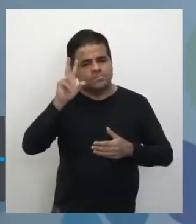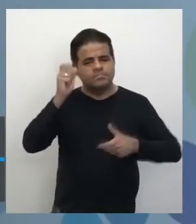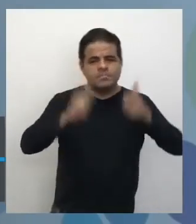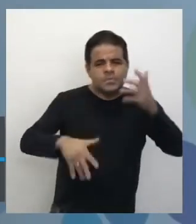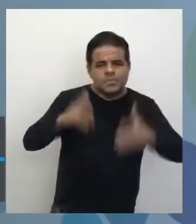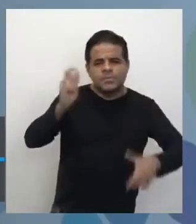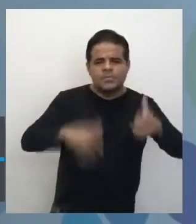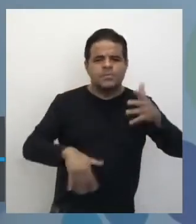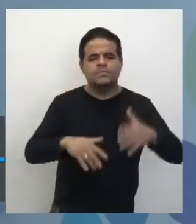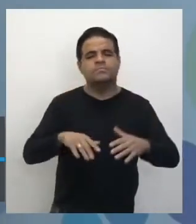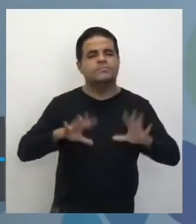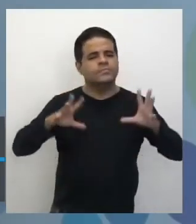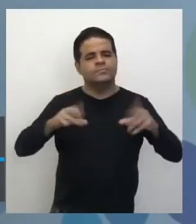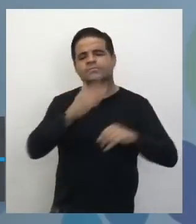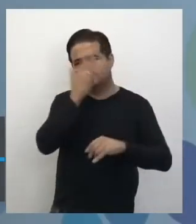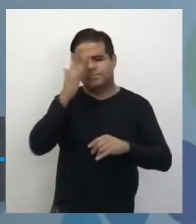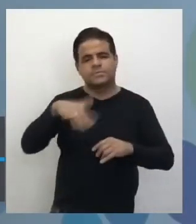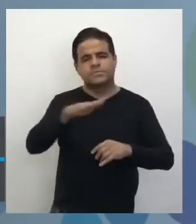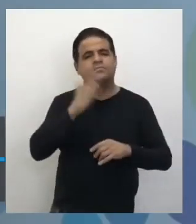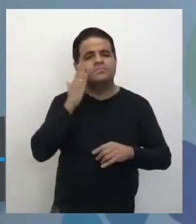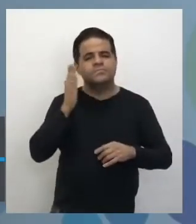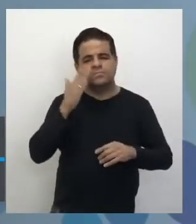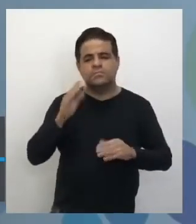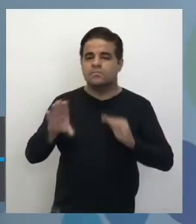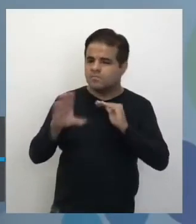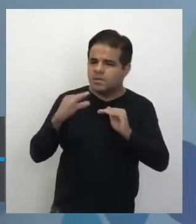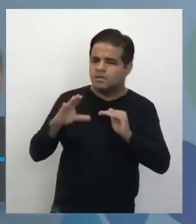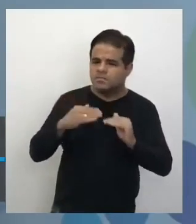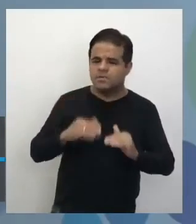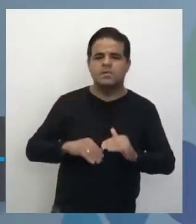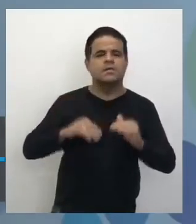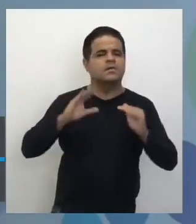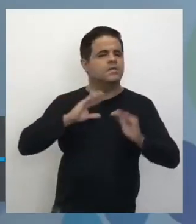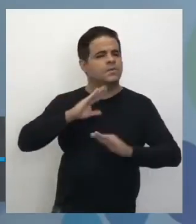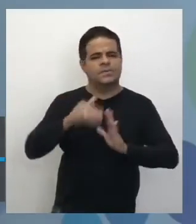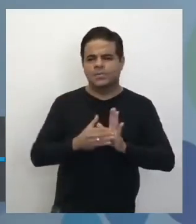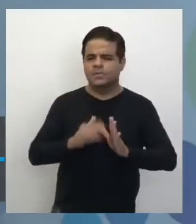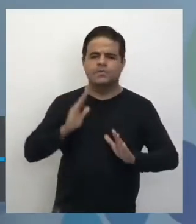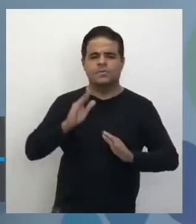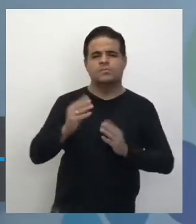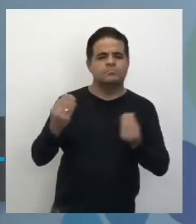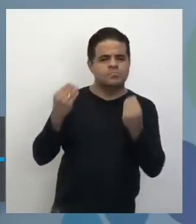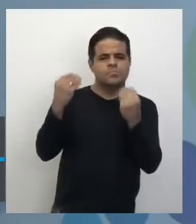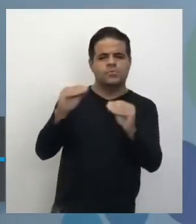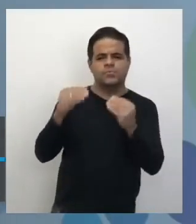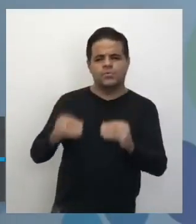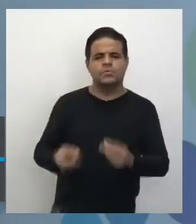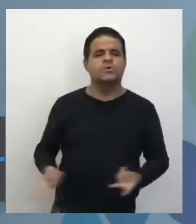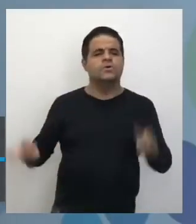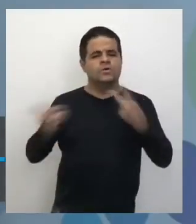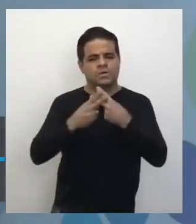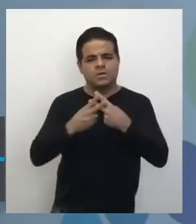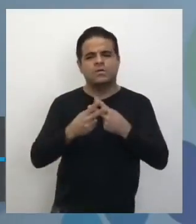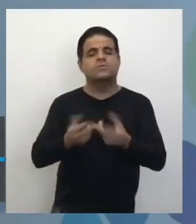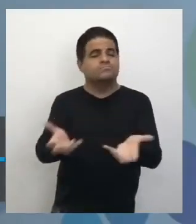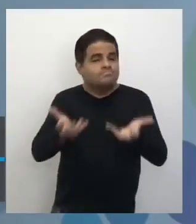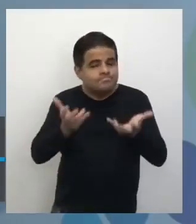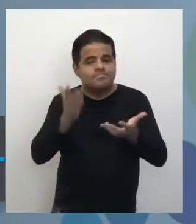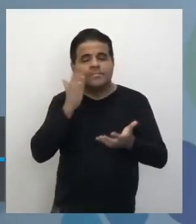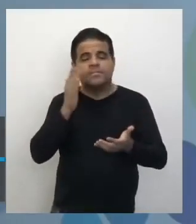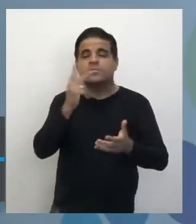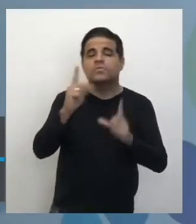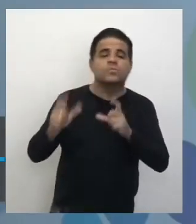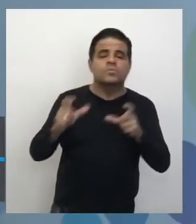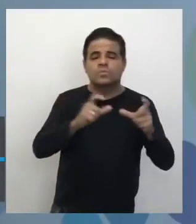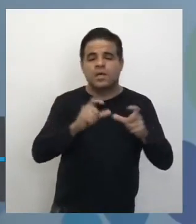bem curtinha, todo mundo fica sabendo, vai ser bem legal. Ou então manda no direct, posta e marca a gente. A gente quer saber dos seus